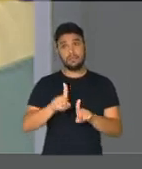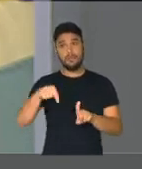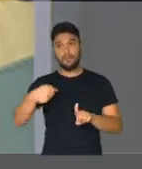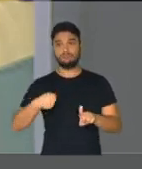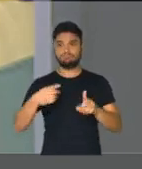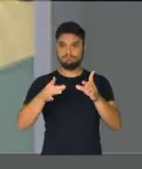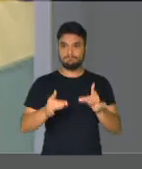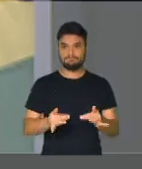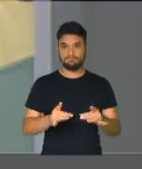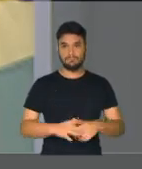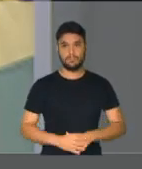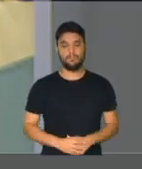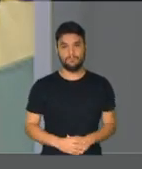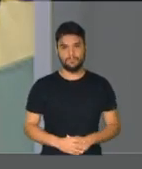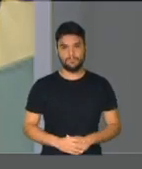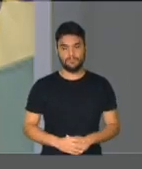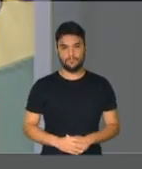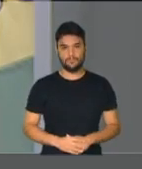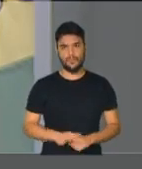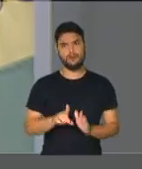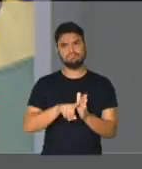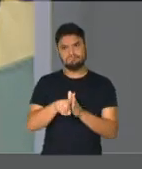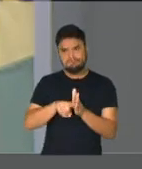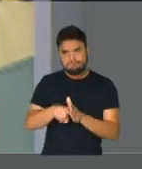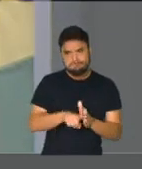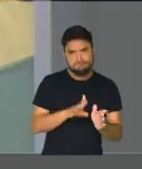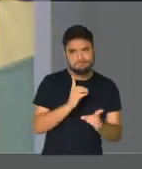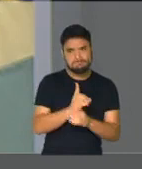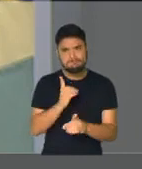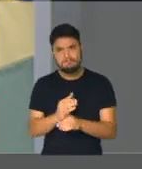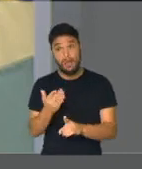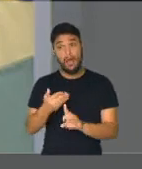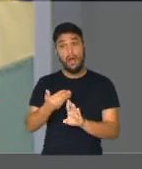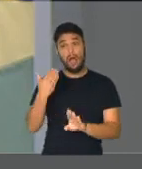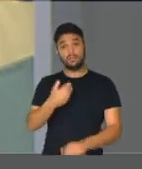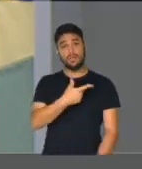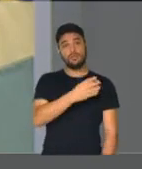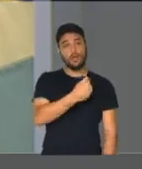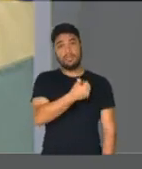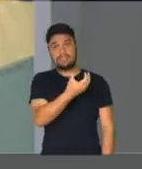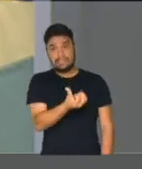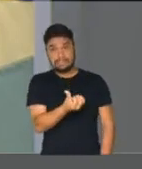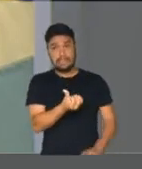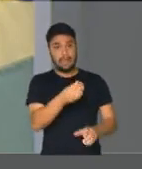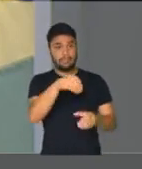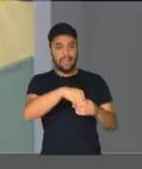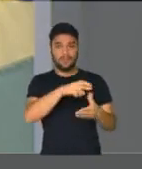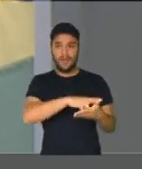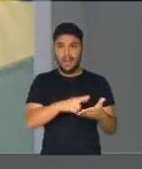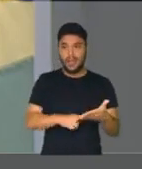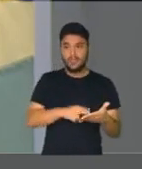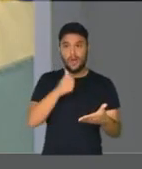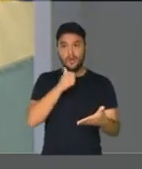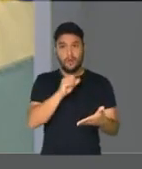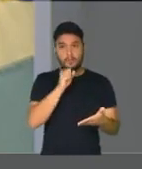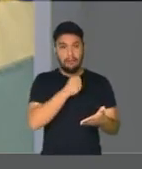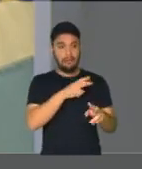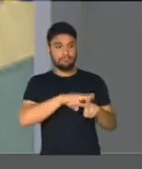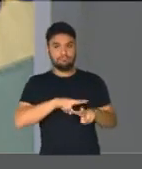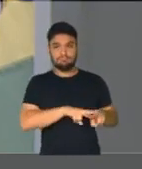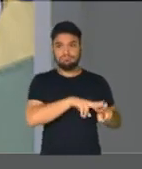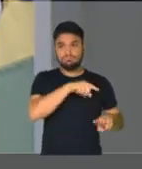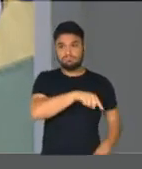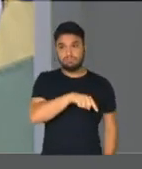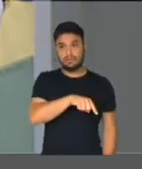detalhado. Segundo dados estatísticos de 2016 do relatório Mães em Cárcere